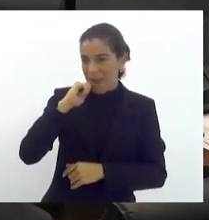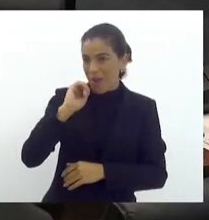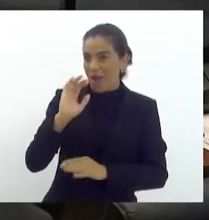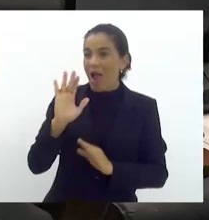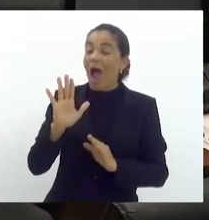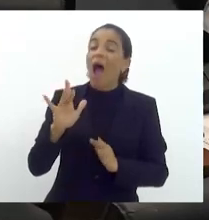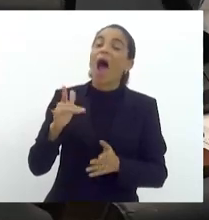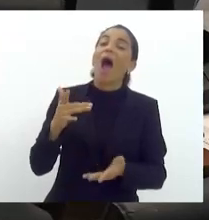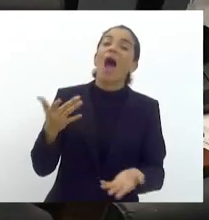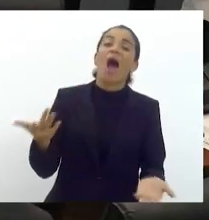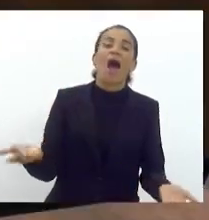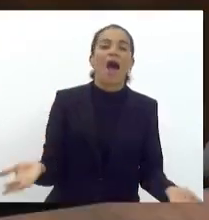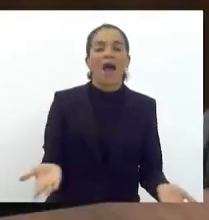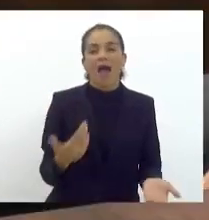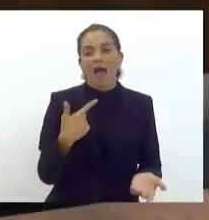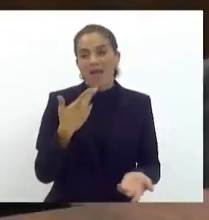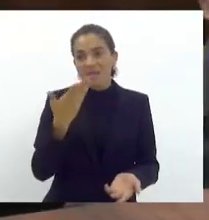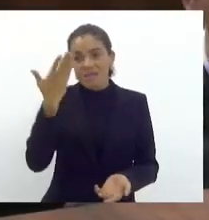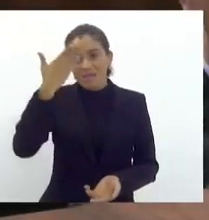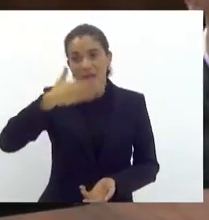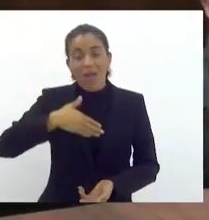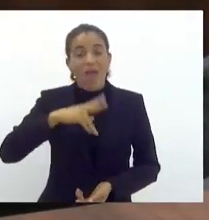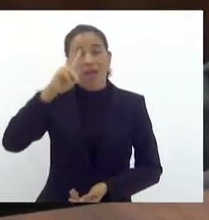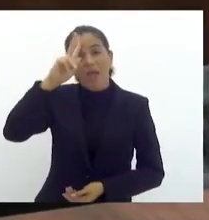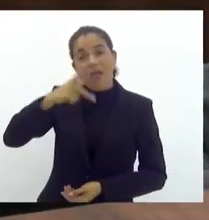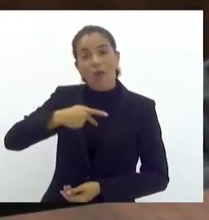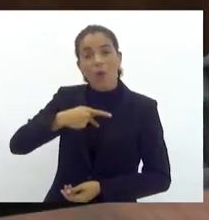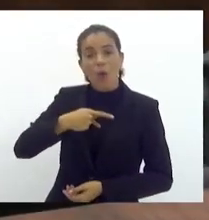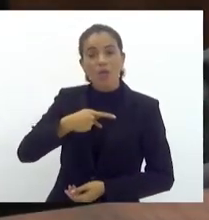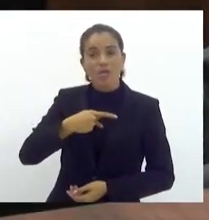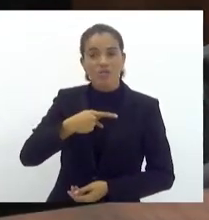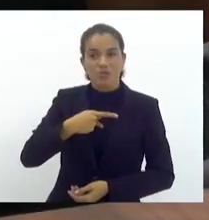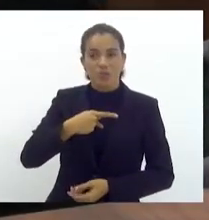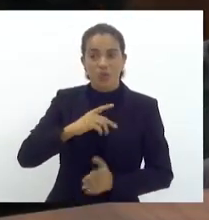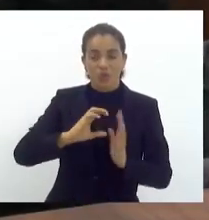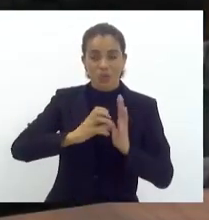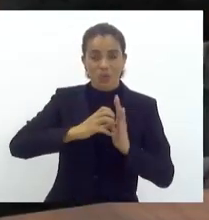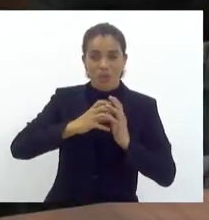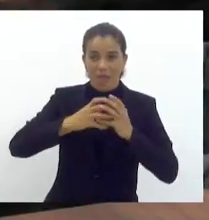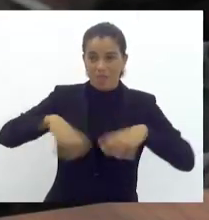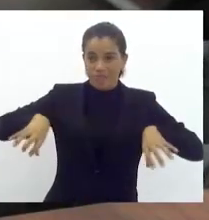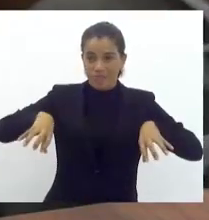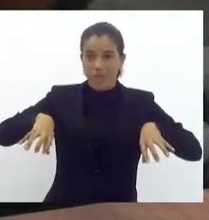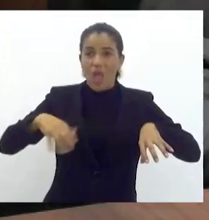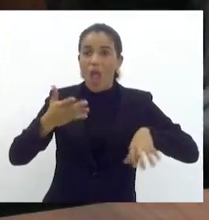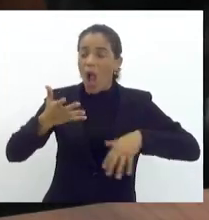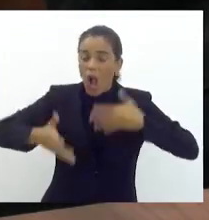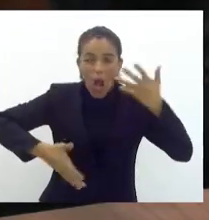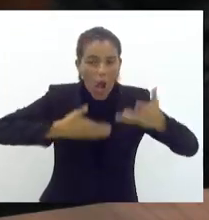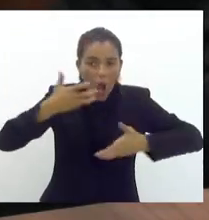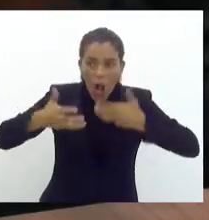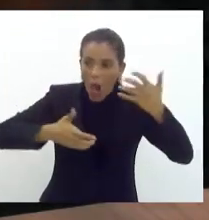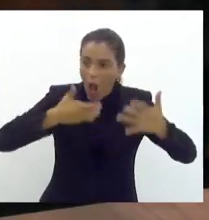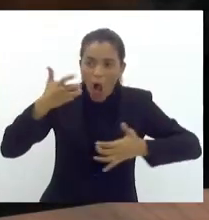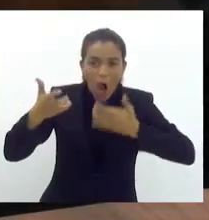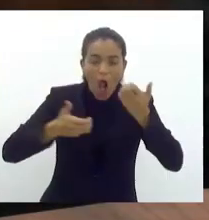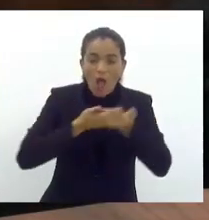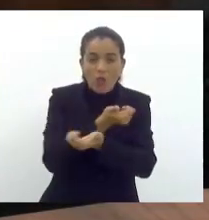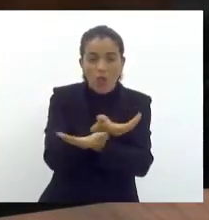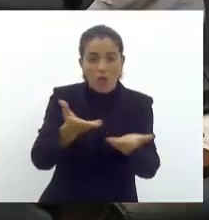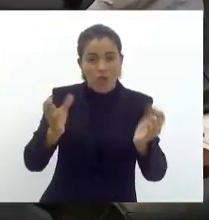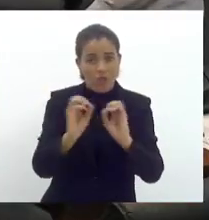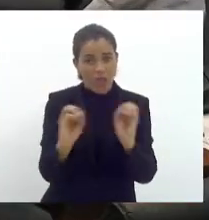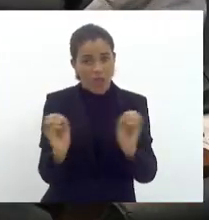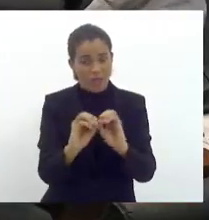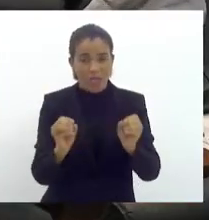e fica caracterizado o egoísmo da oposição porque eles foram lá comeram tudo sozinho e Não ofereceram nada pros